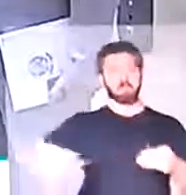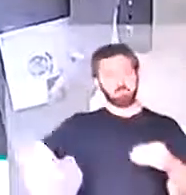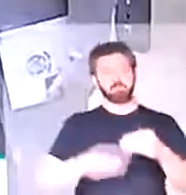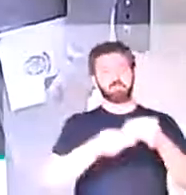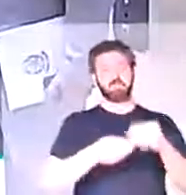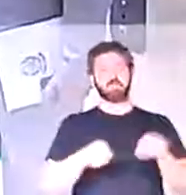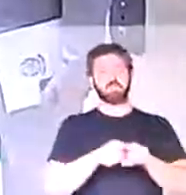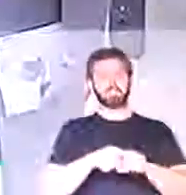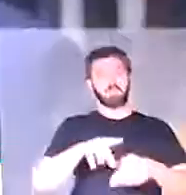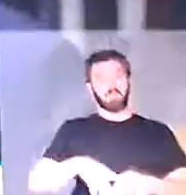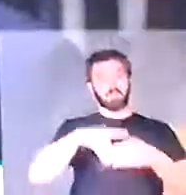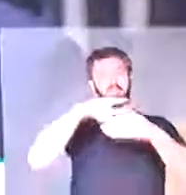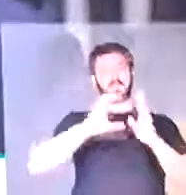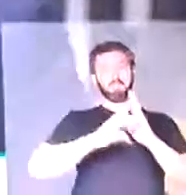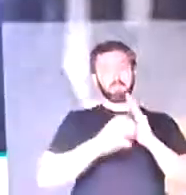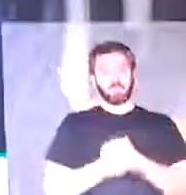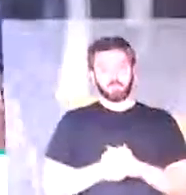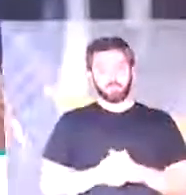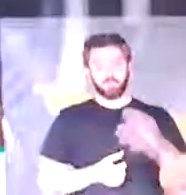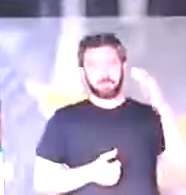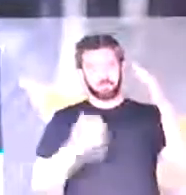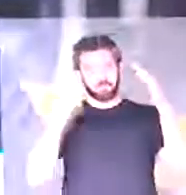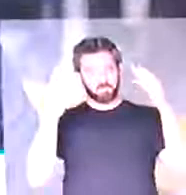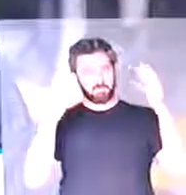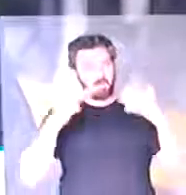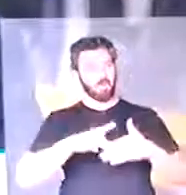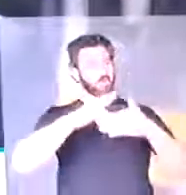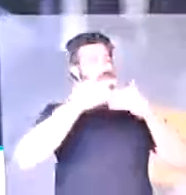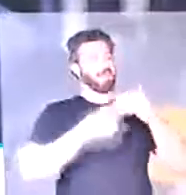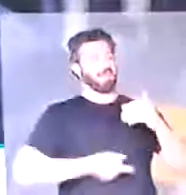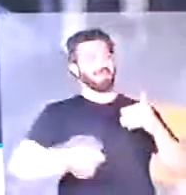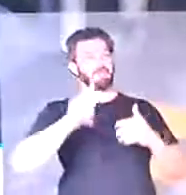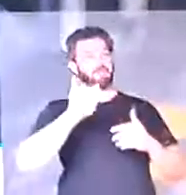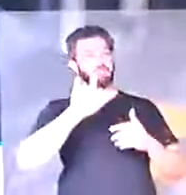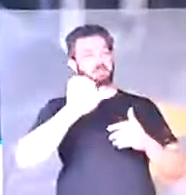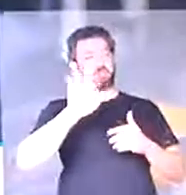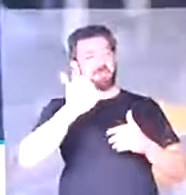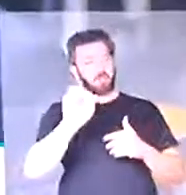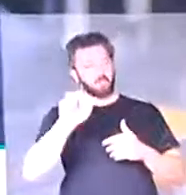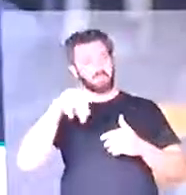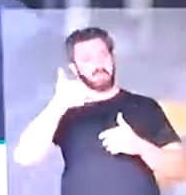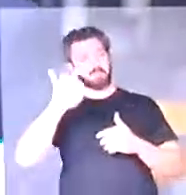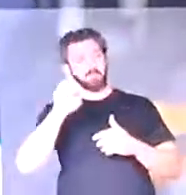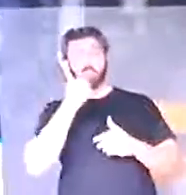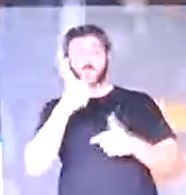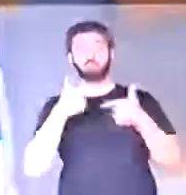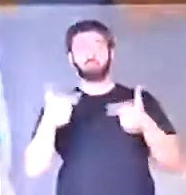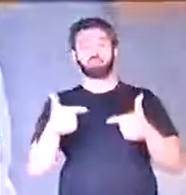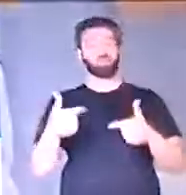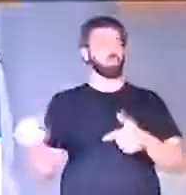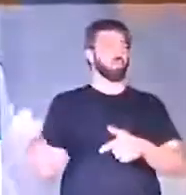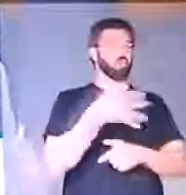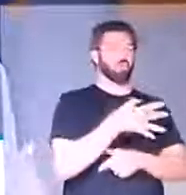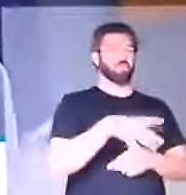brilhante contribuição ao nosso partido. Parabéns ao nosso eterno líder, deputado Gilberto Nascimento, e boa sorte ao nosso